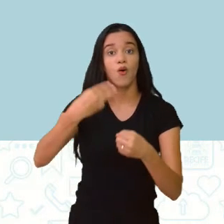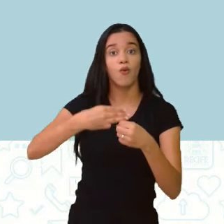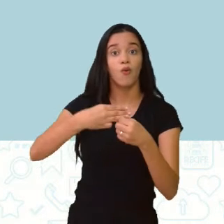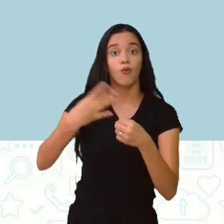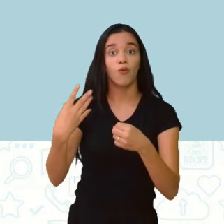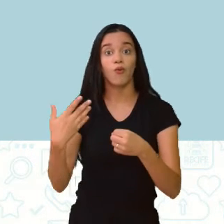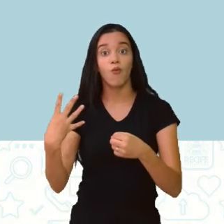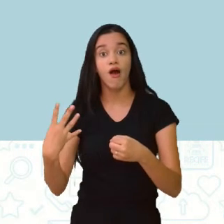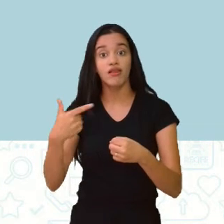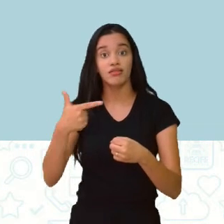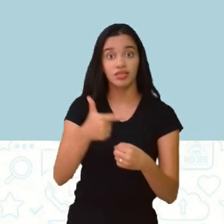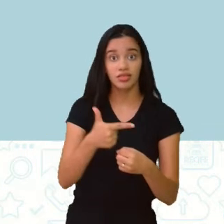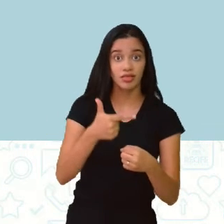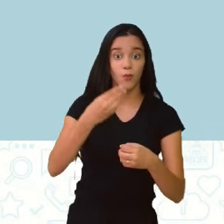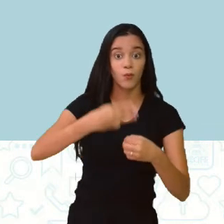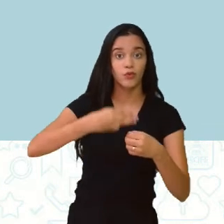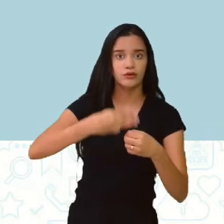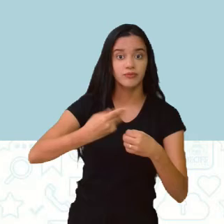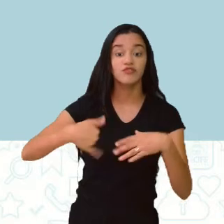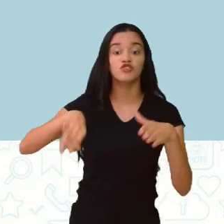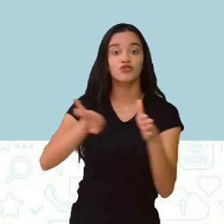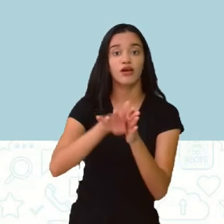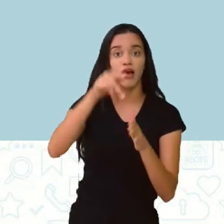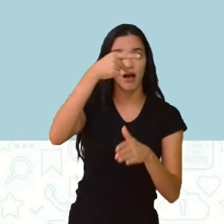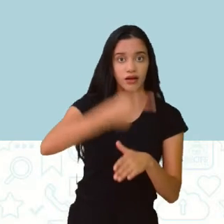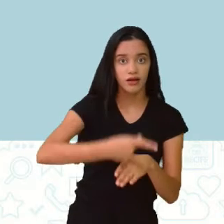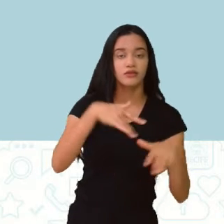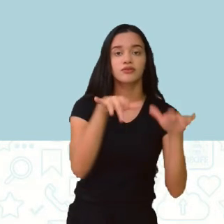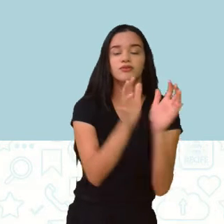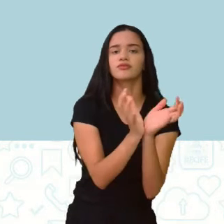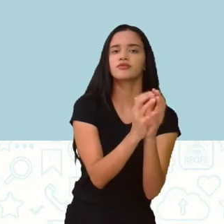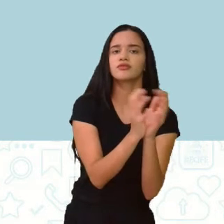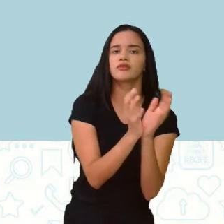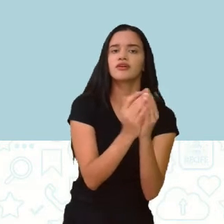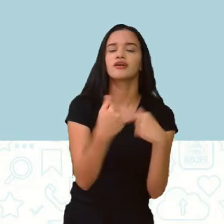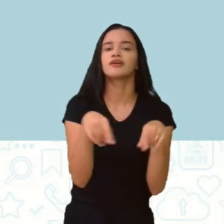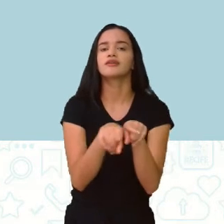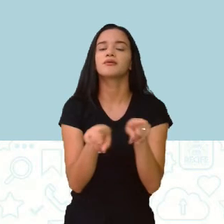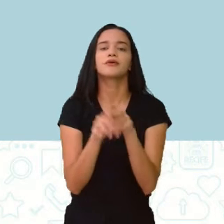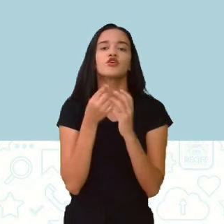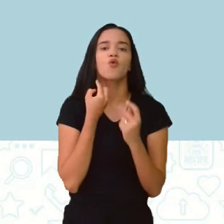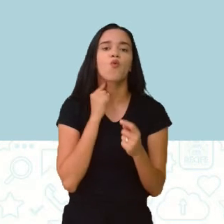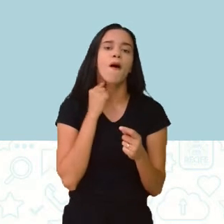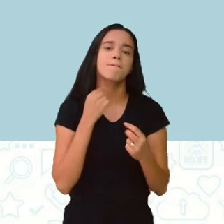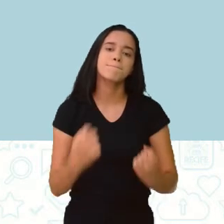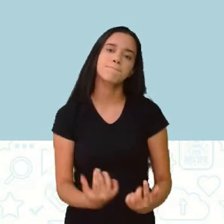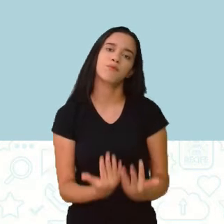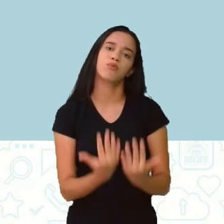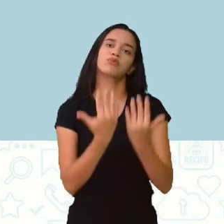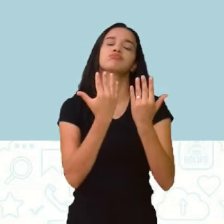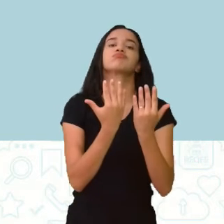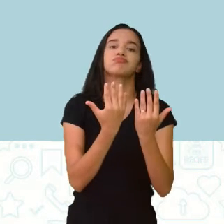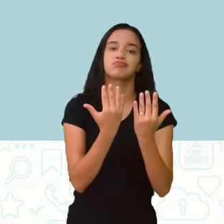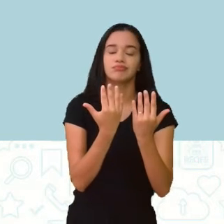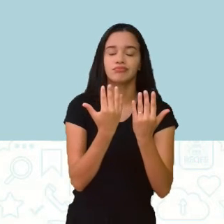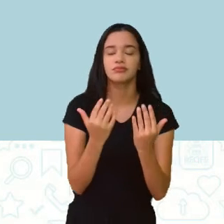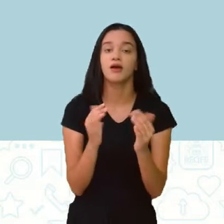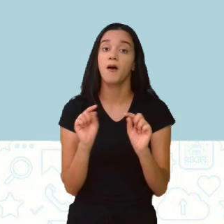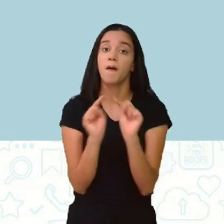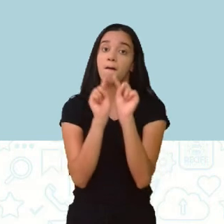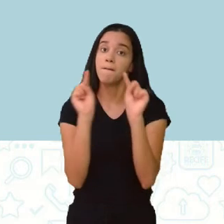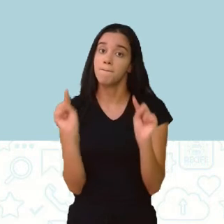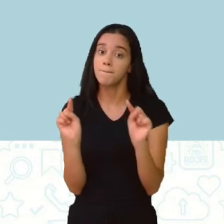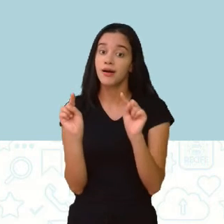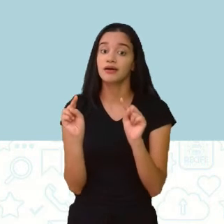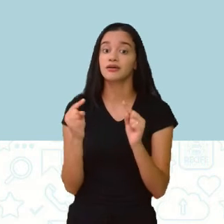vem, ele vai chegar aqui no Recife com também a poluição que ele traz desses municípios, mas